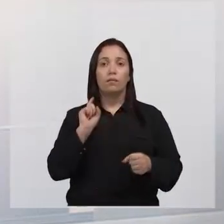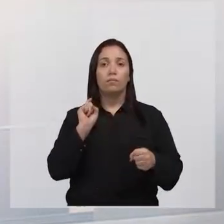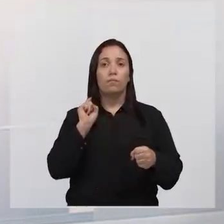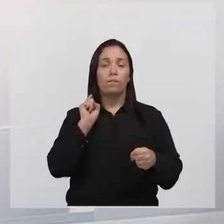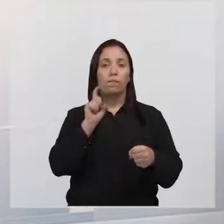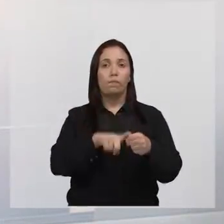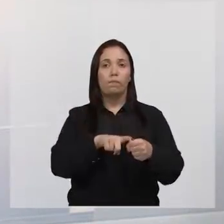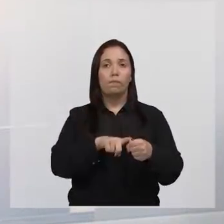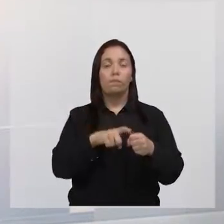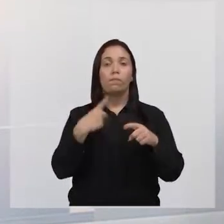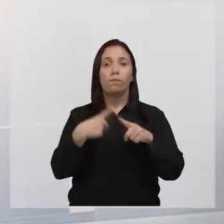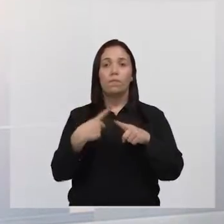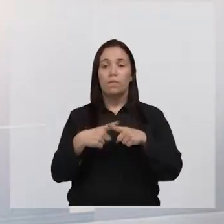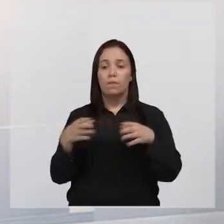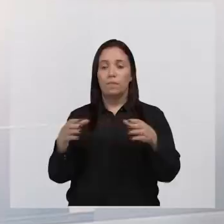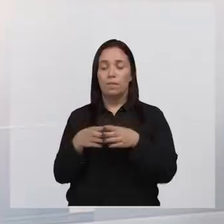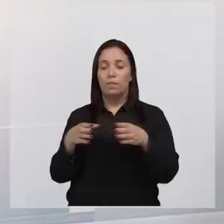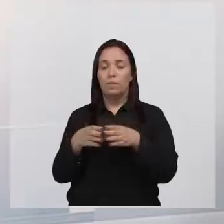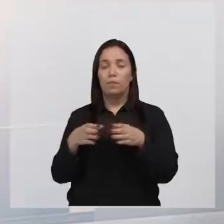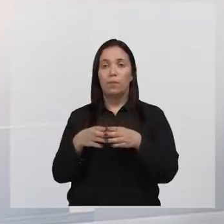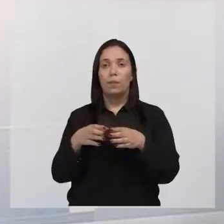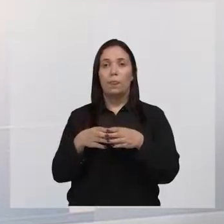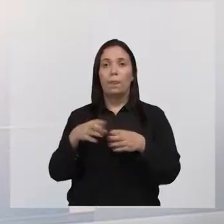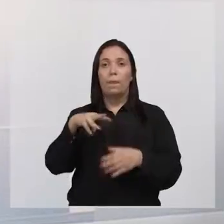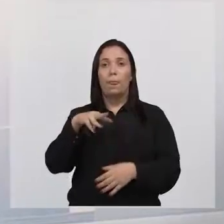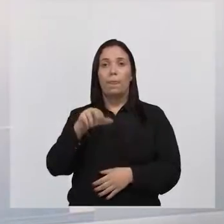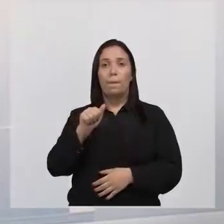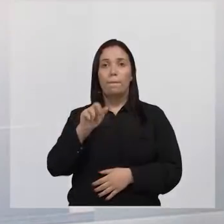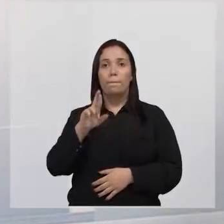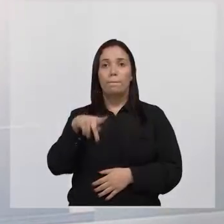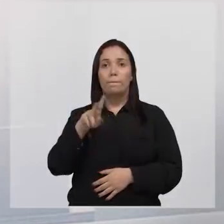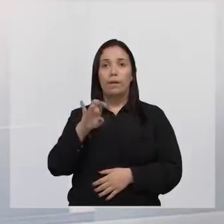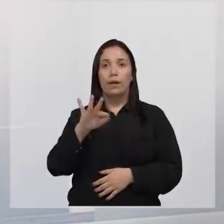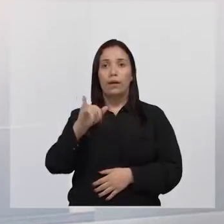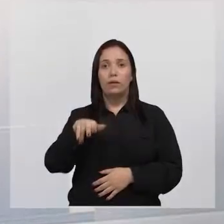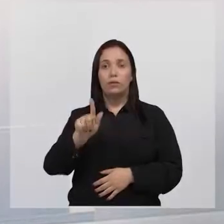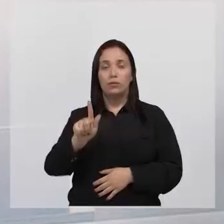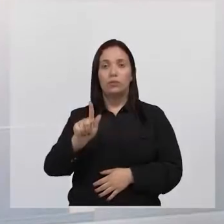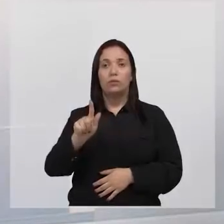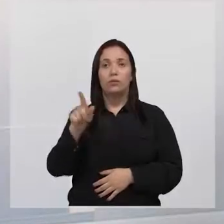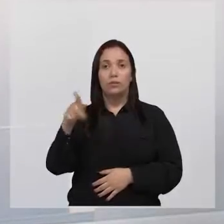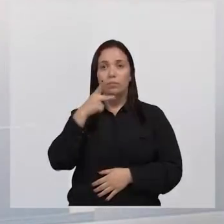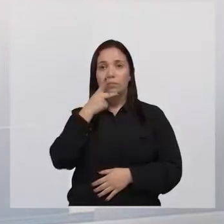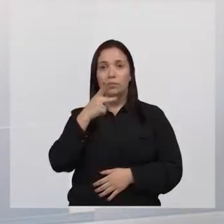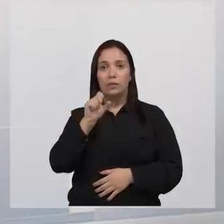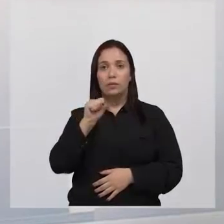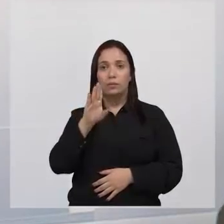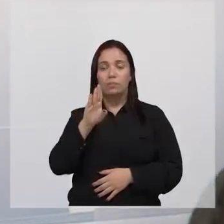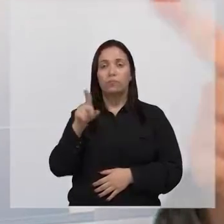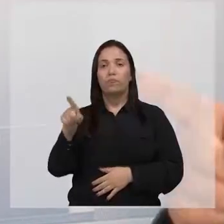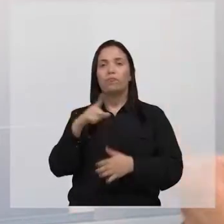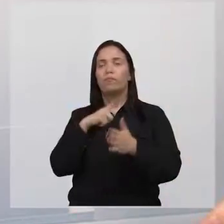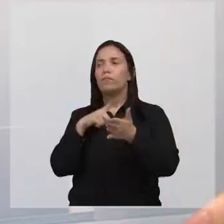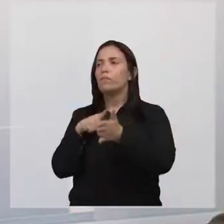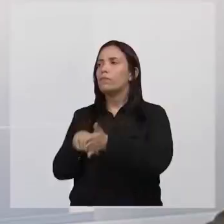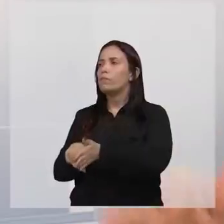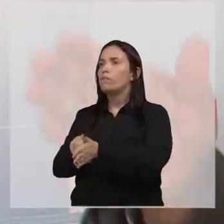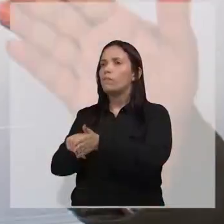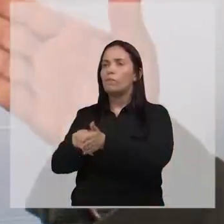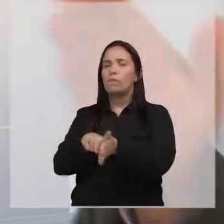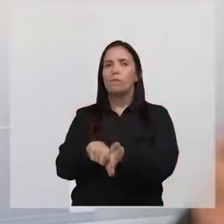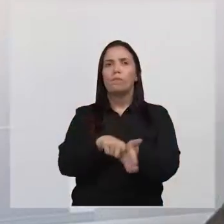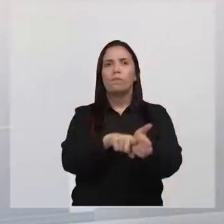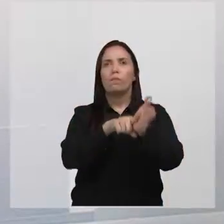a equipe de marketing do PSB já tinha pesquisas internas de abrangência nacional